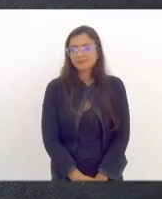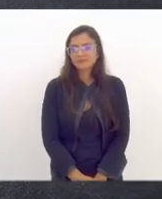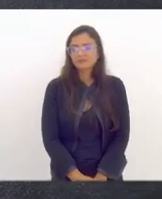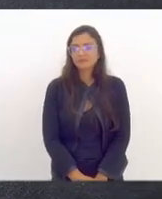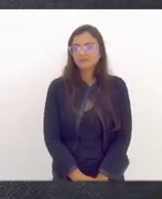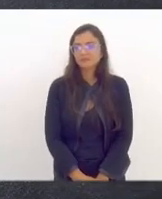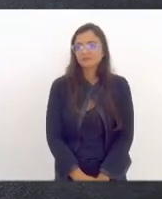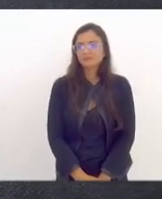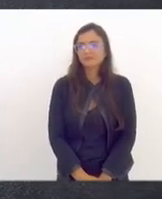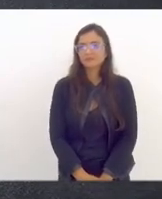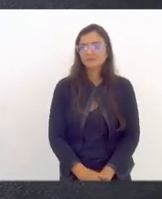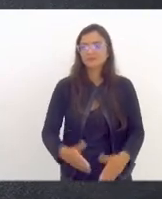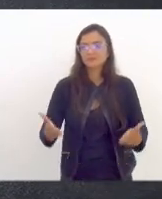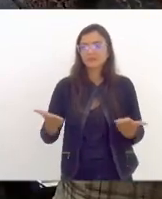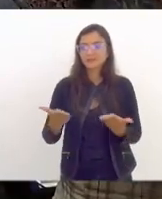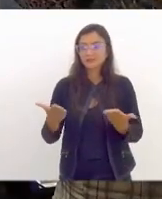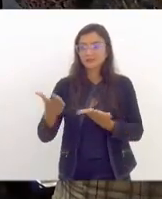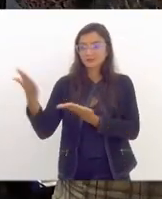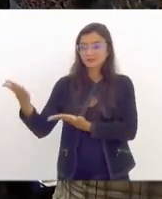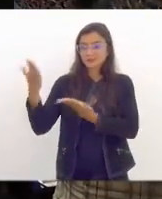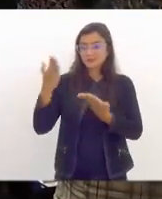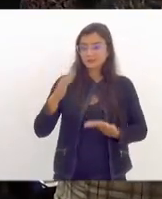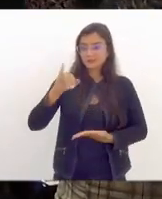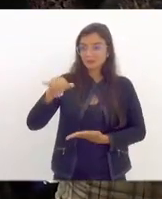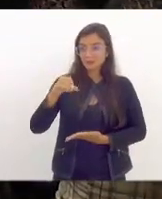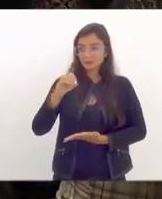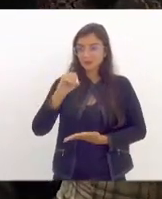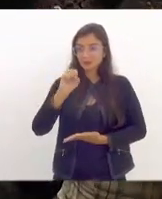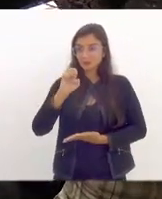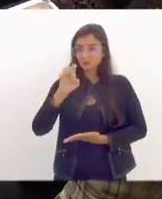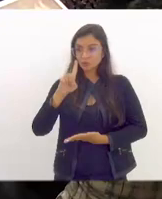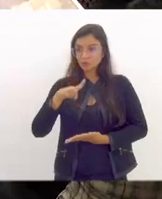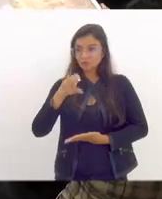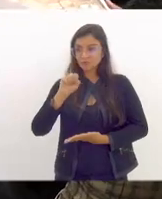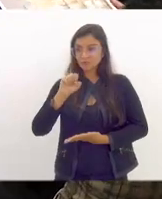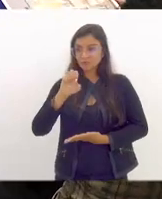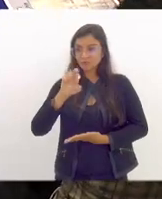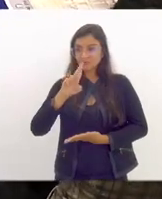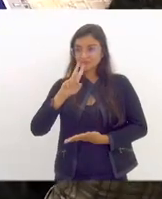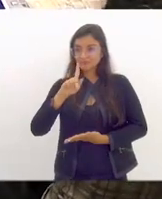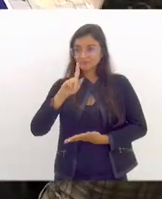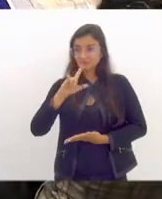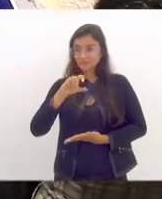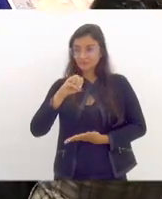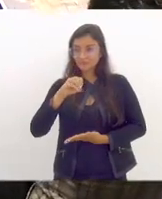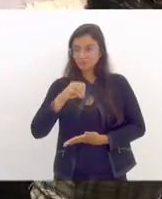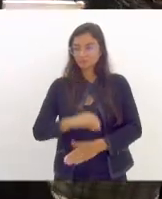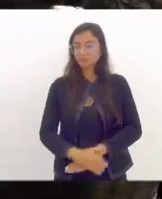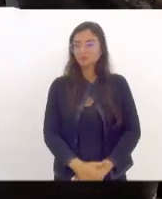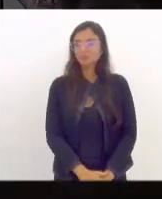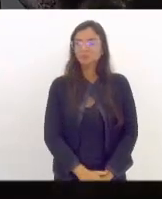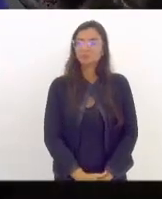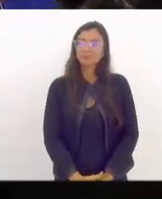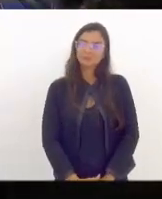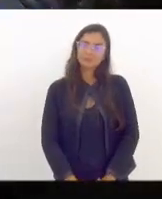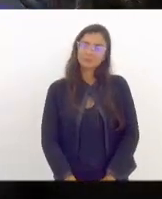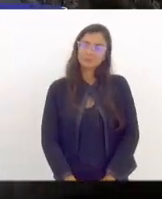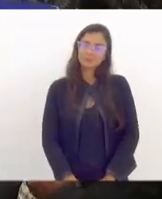muito bem José Sérgio Barros da Silva venha para cá